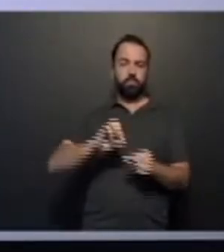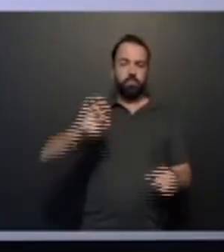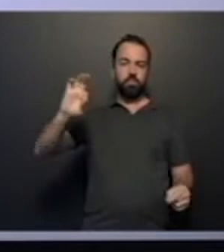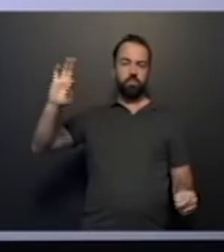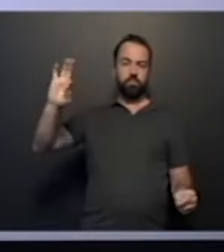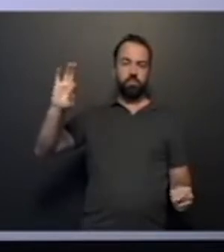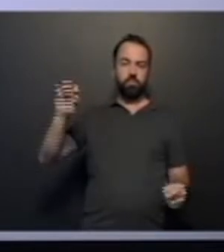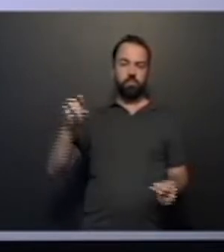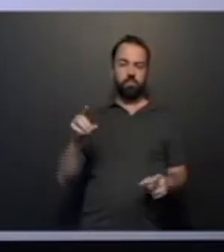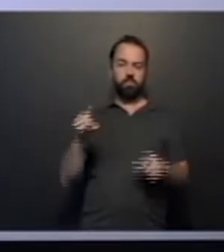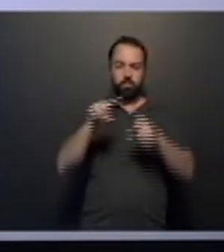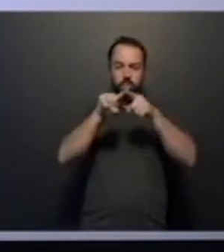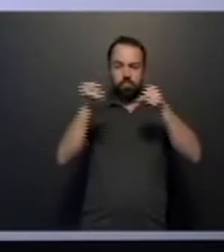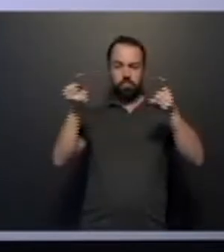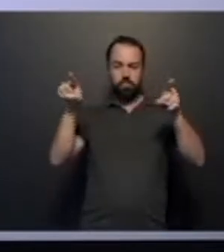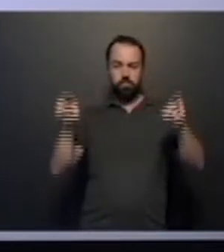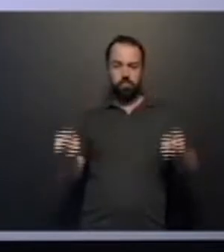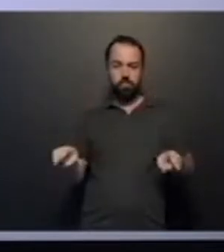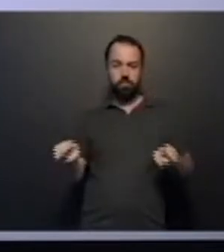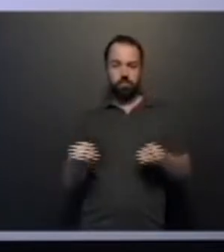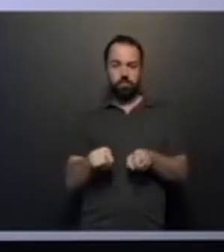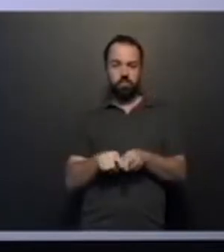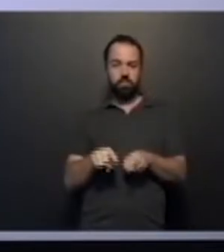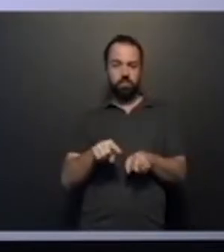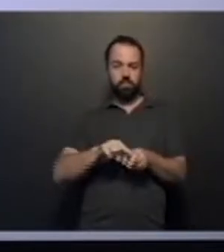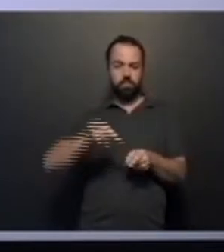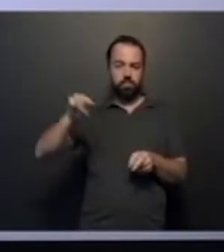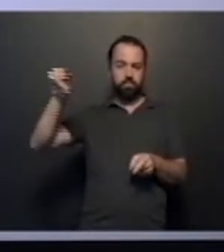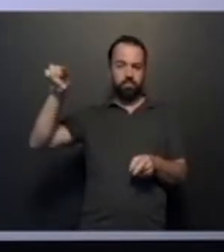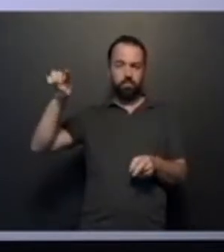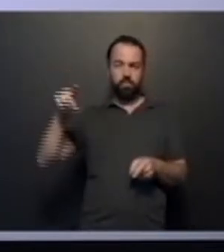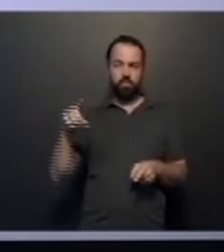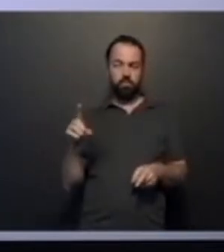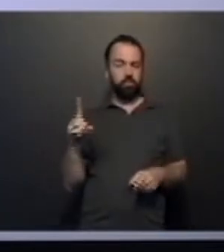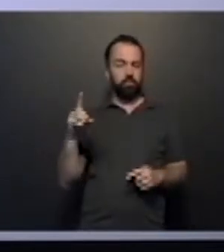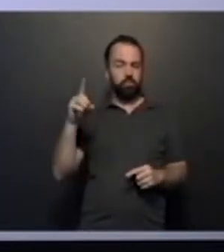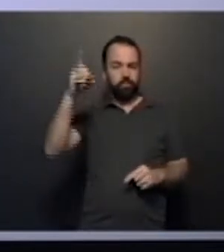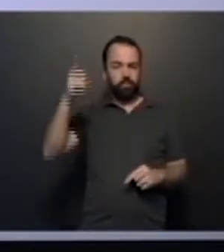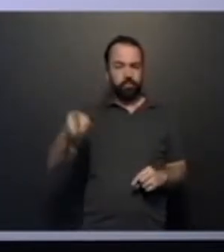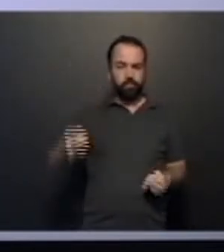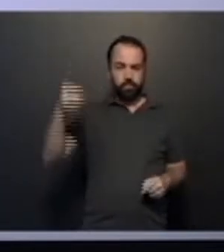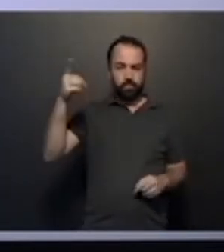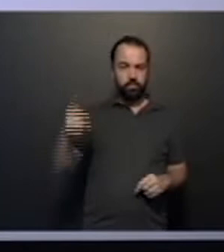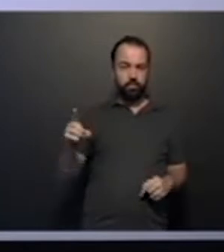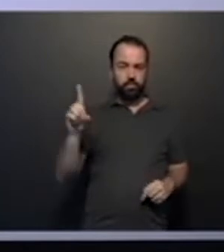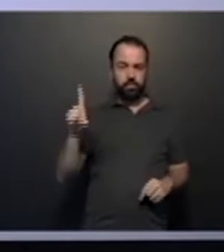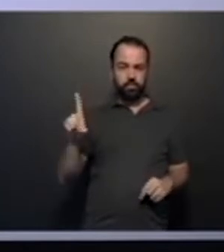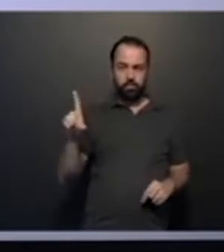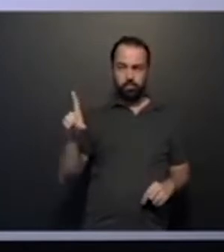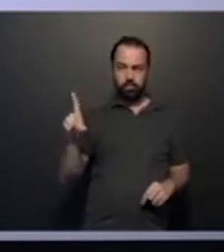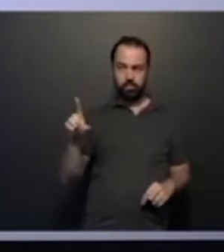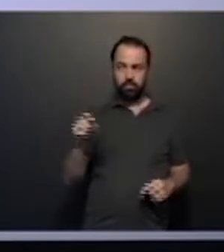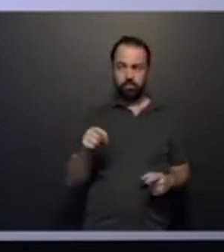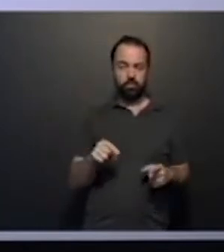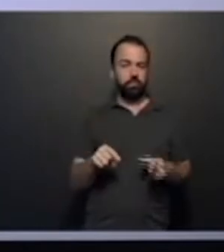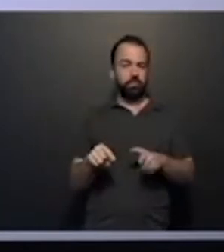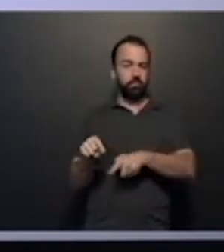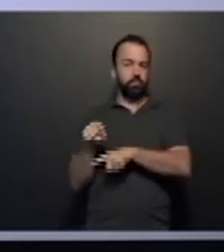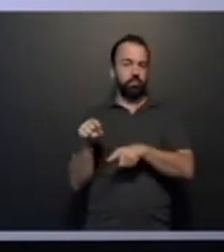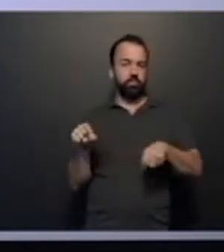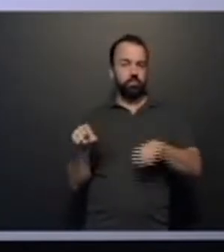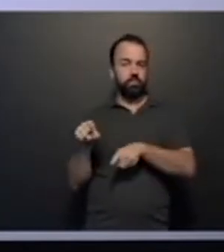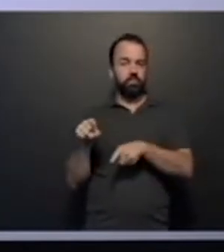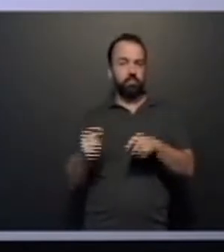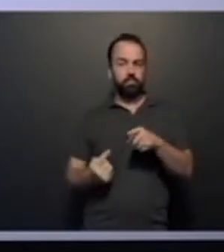lado um observe esse quadrado o lado dele é um a diagonal dividir ele é um